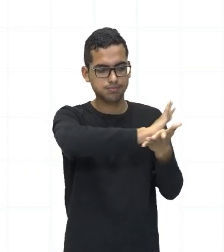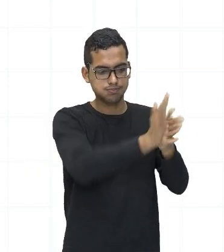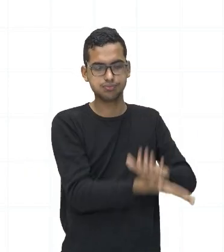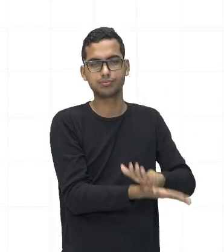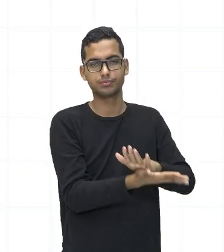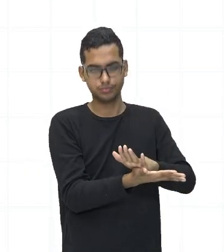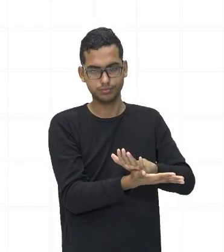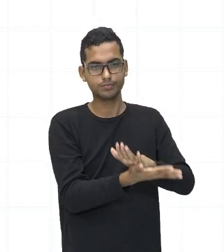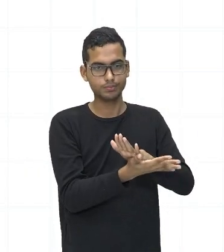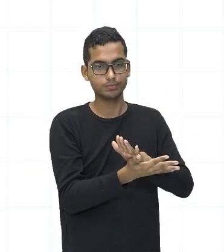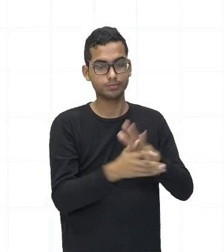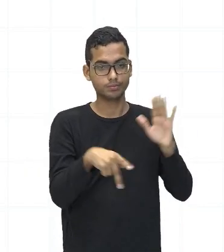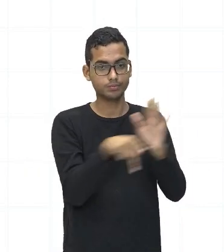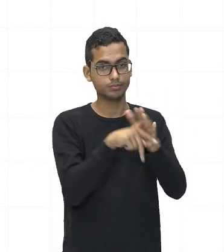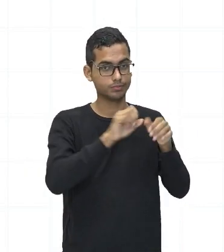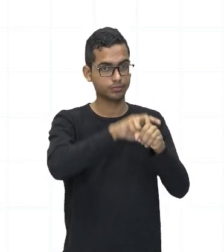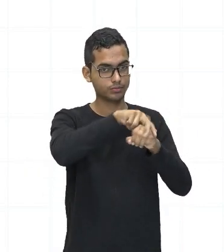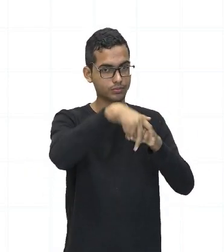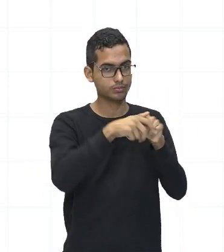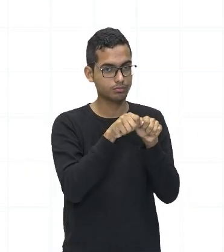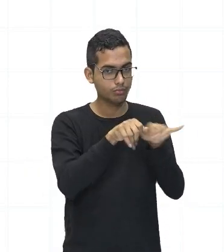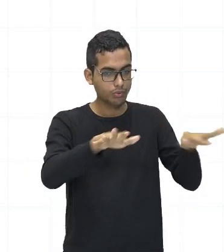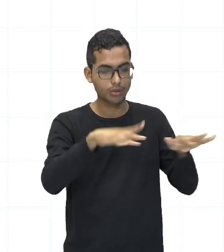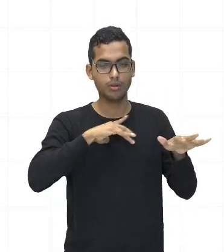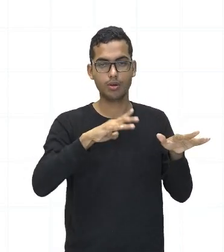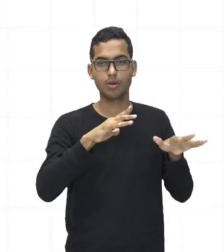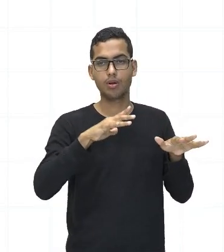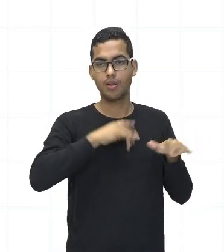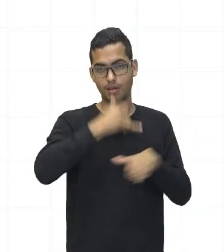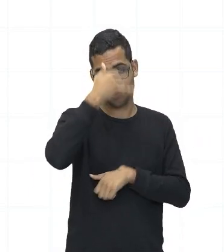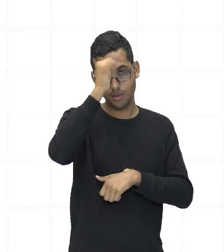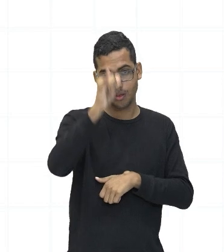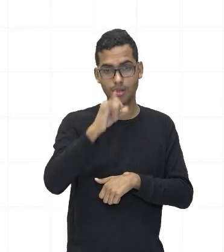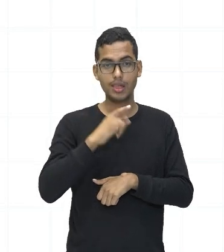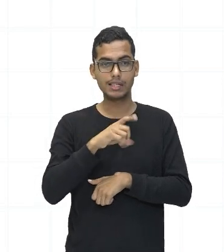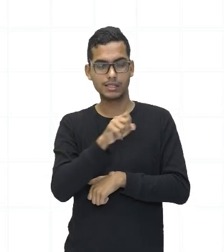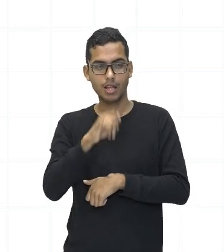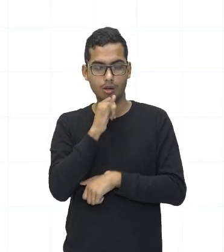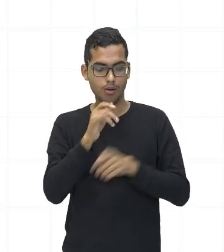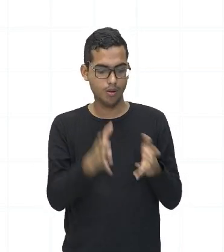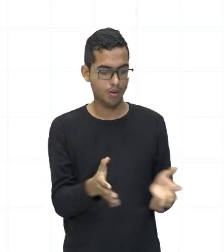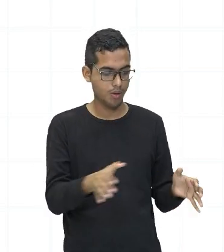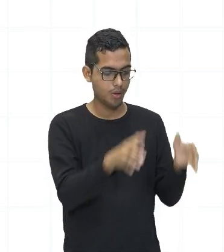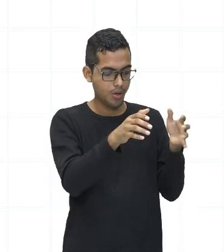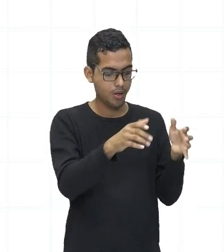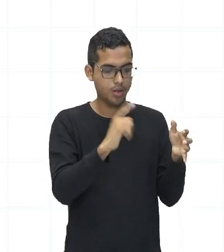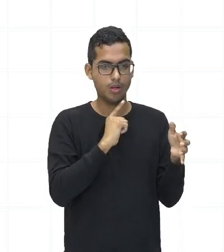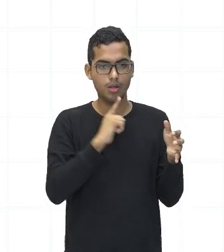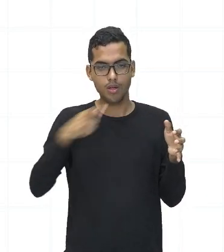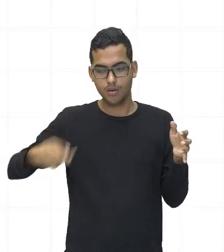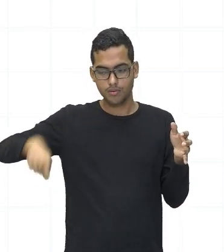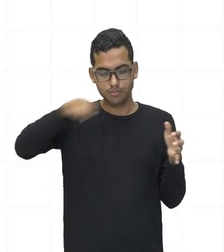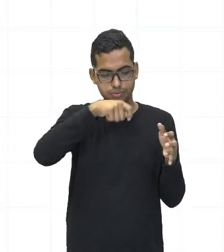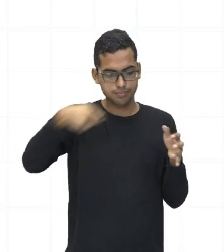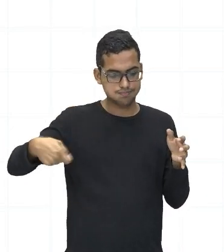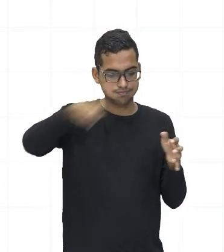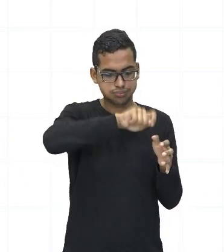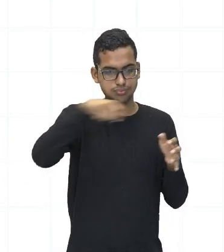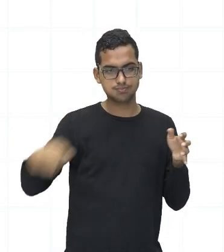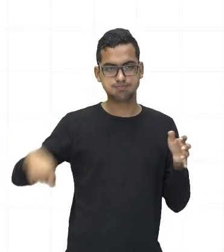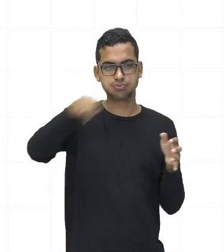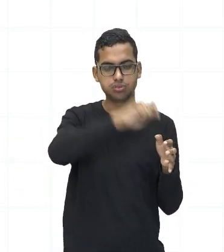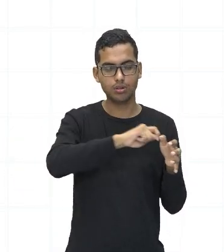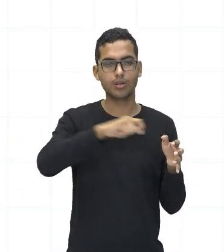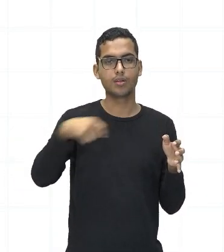dengue. Ou seja, se eu fizer a ação de encher o vasinho lá de areia, com tantas outras, porque nessa campanha